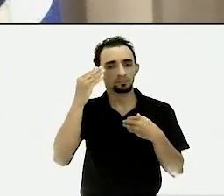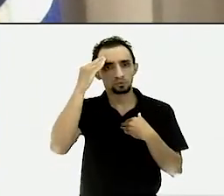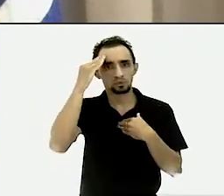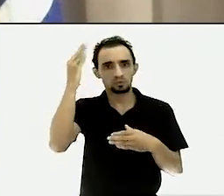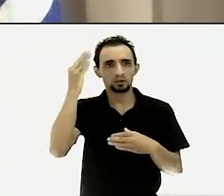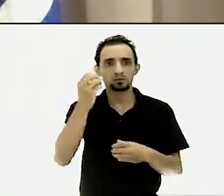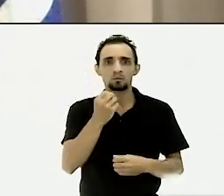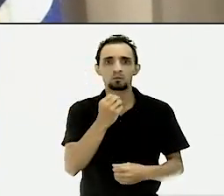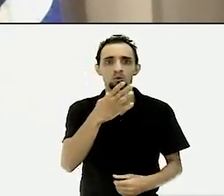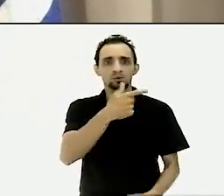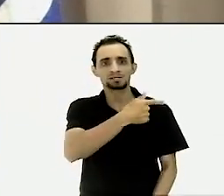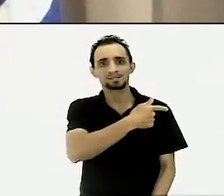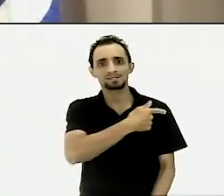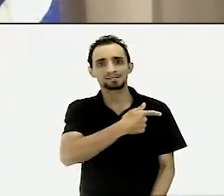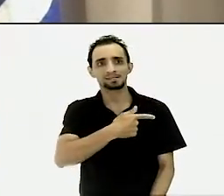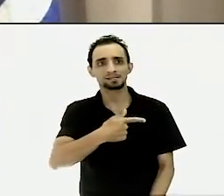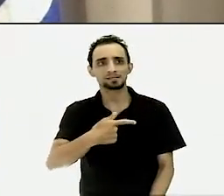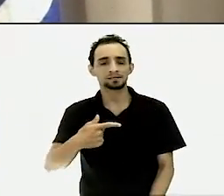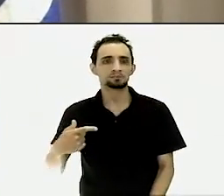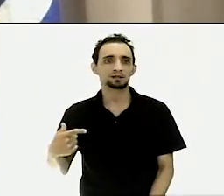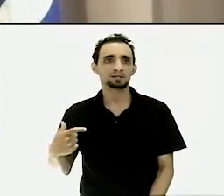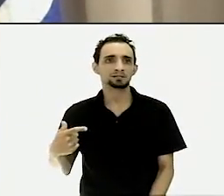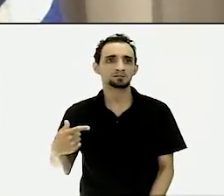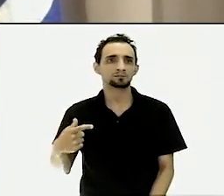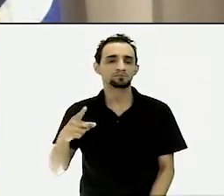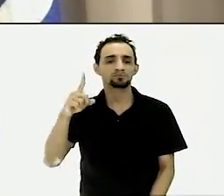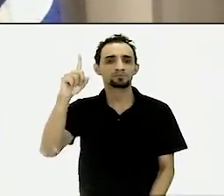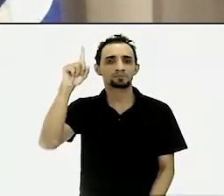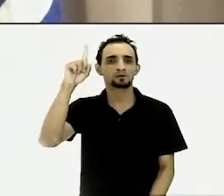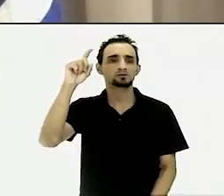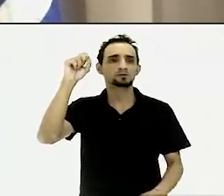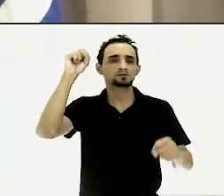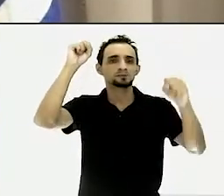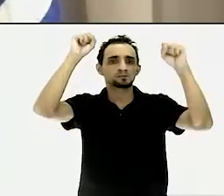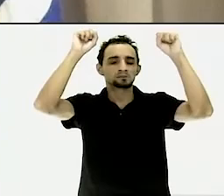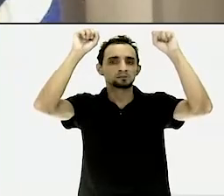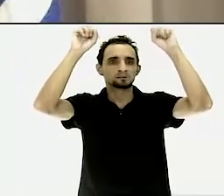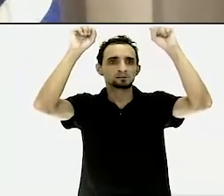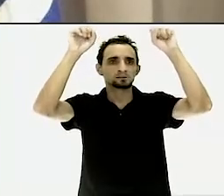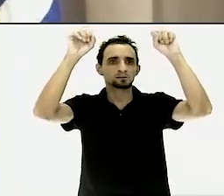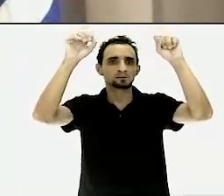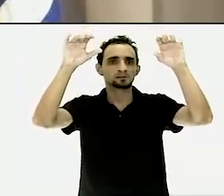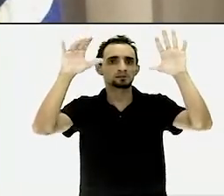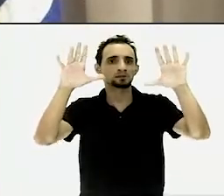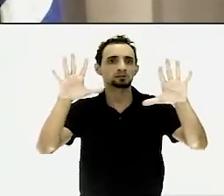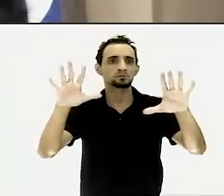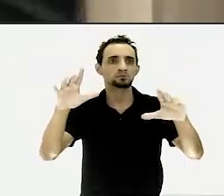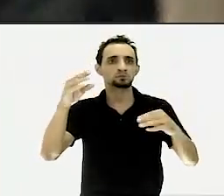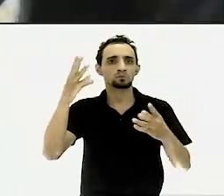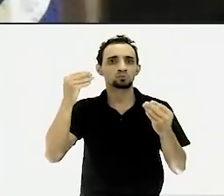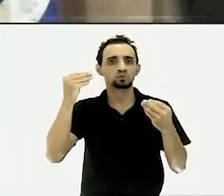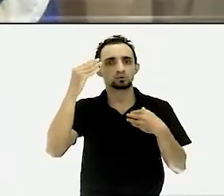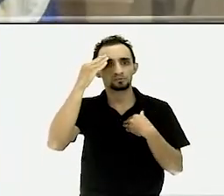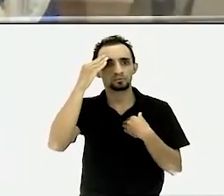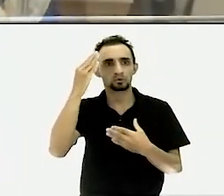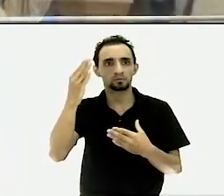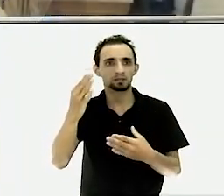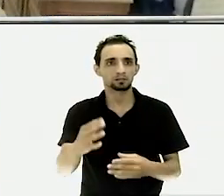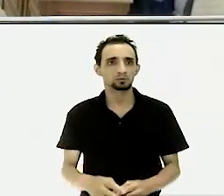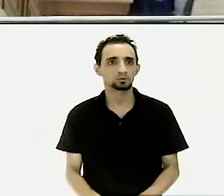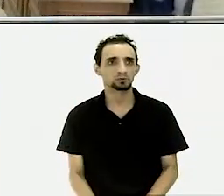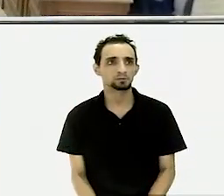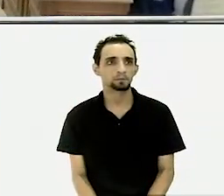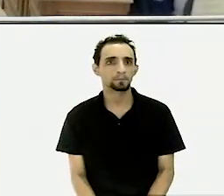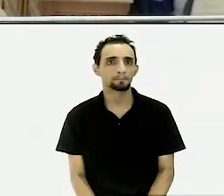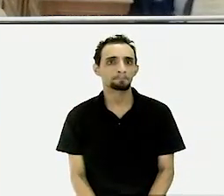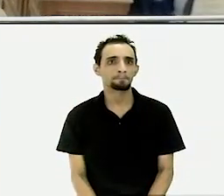semana. E é com alegria que eu encerro a minha fala de hoje. Muito obrigado a todos. Obrigado,